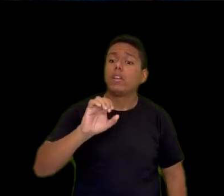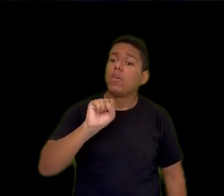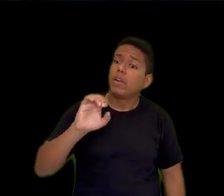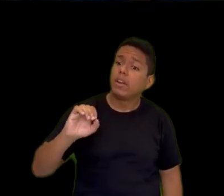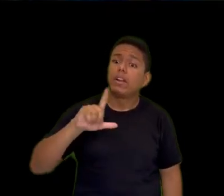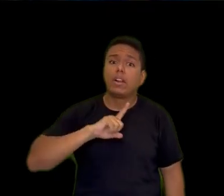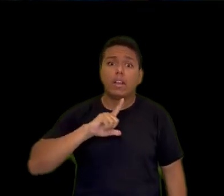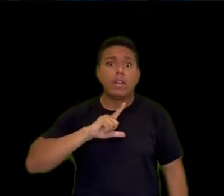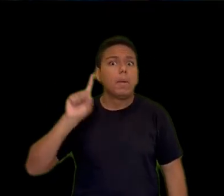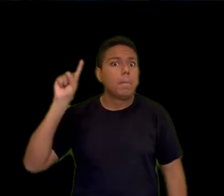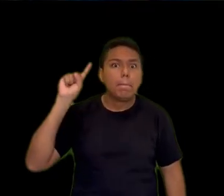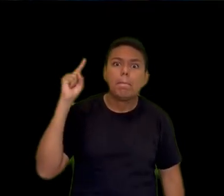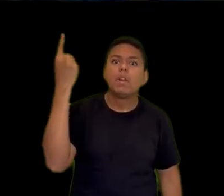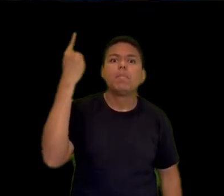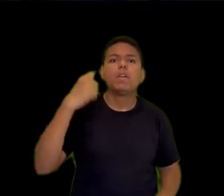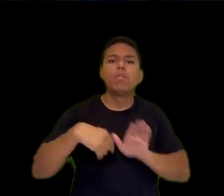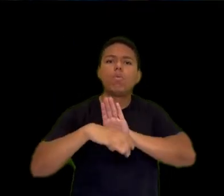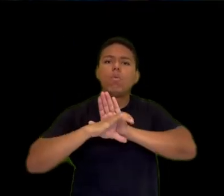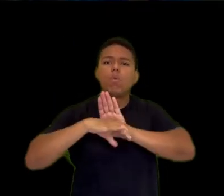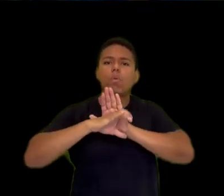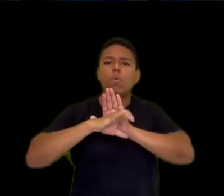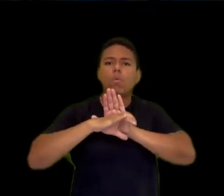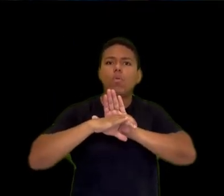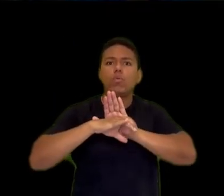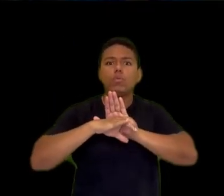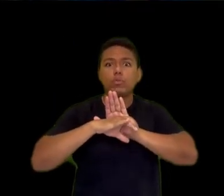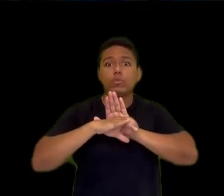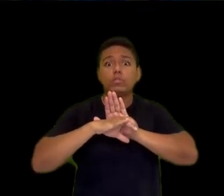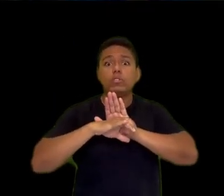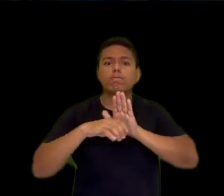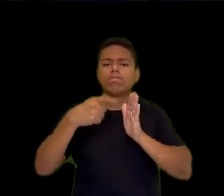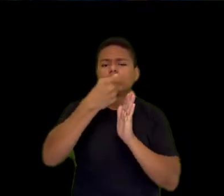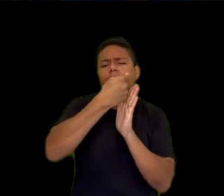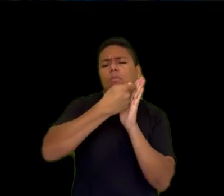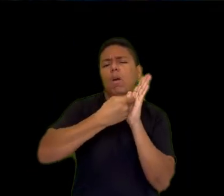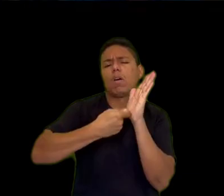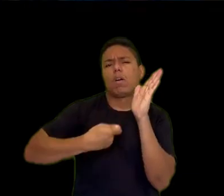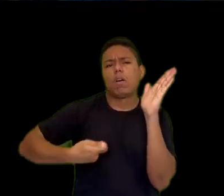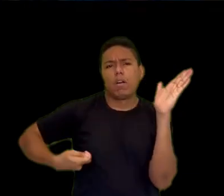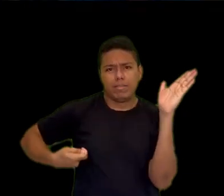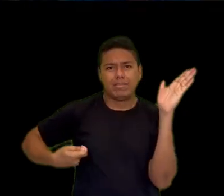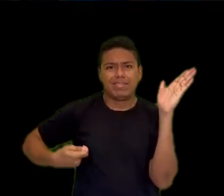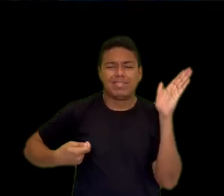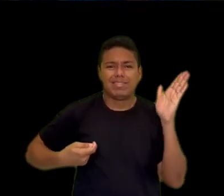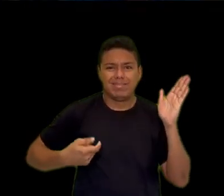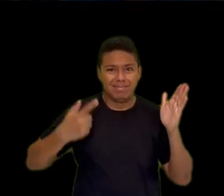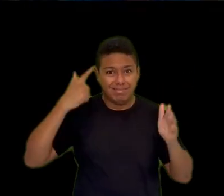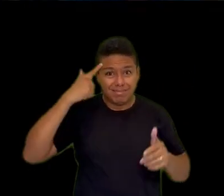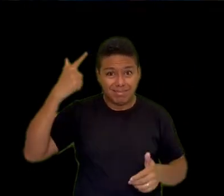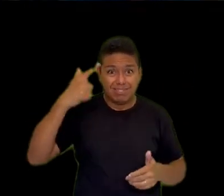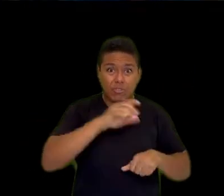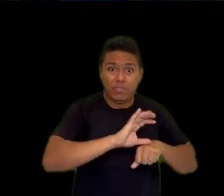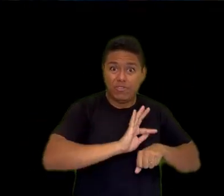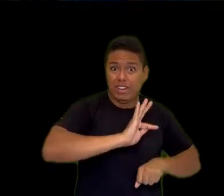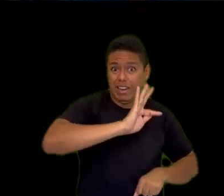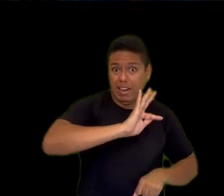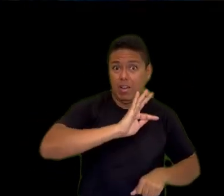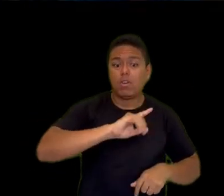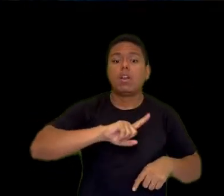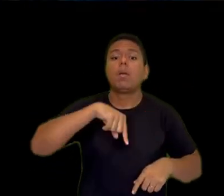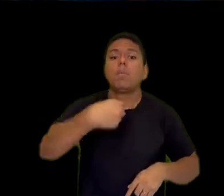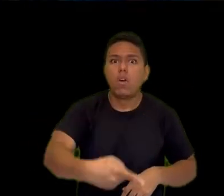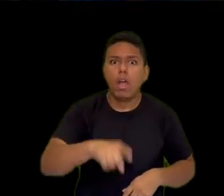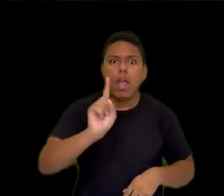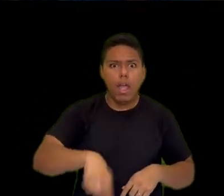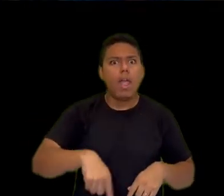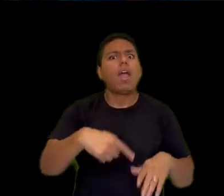legal, escrita, após a promulgação da Constituição, do que é vigilância sanitária. E aí ela é entendida